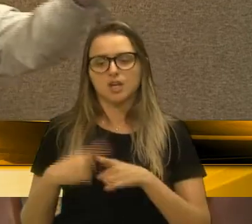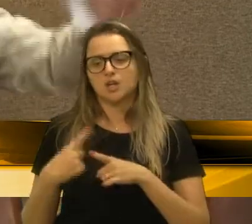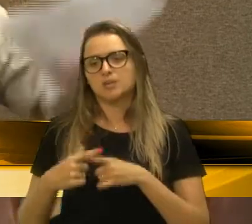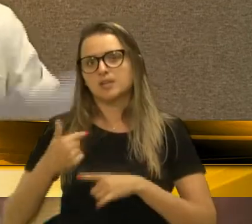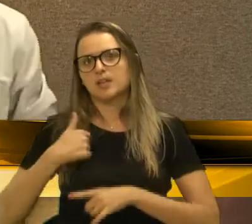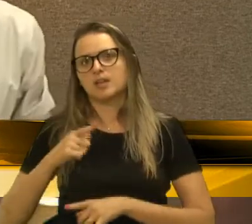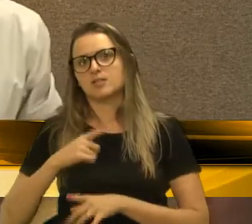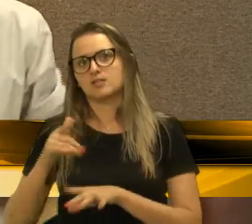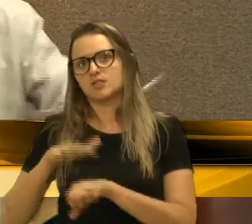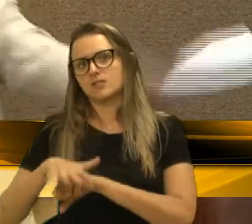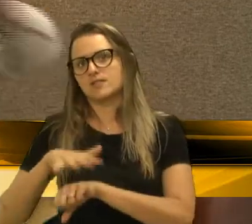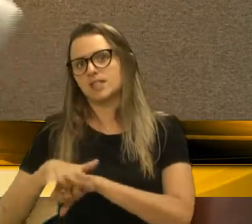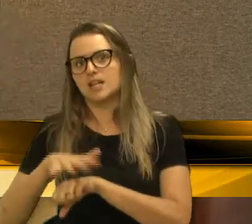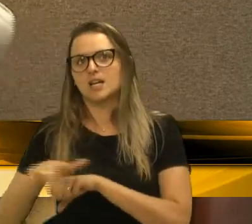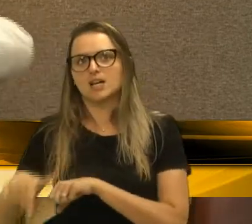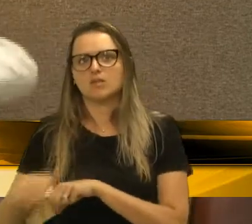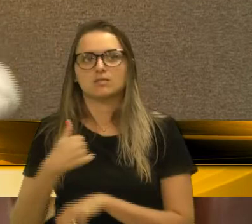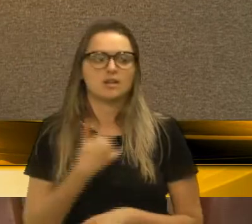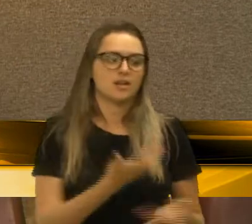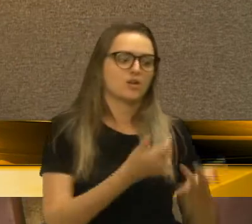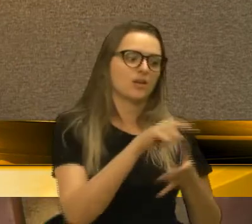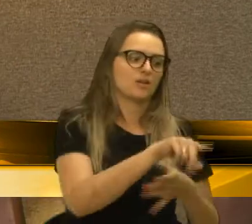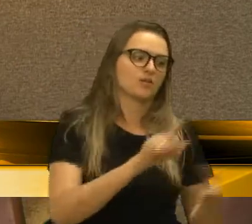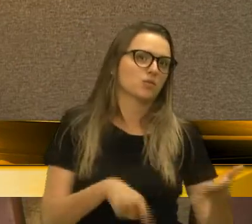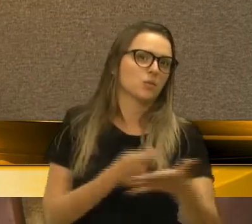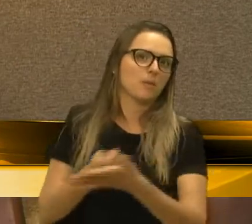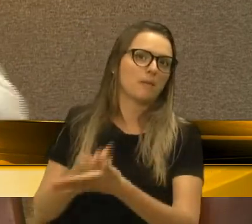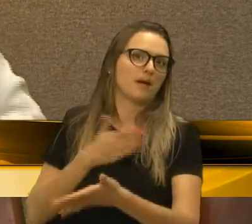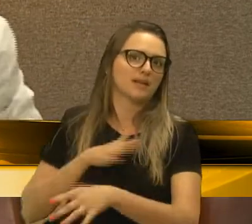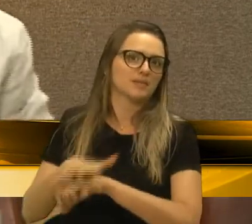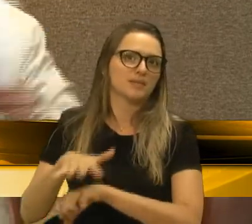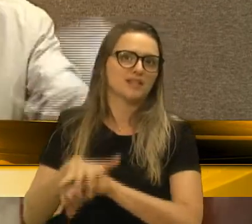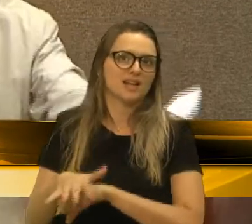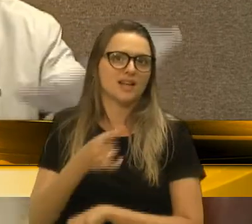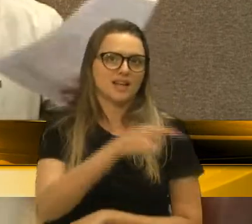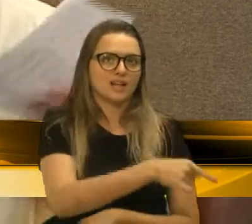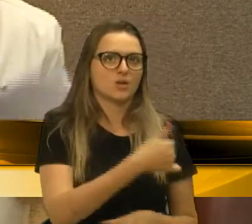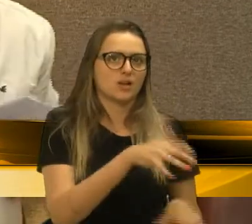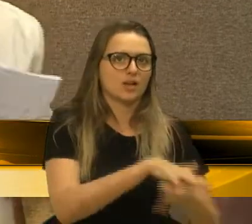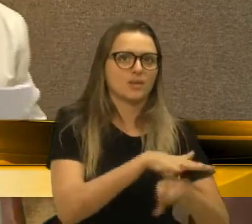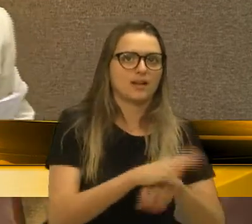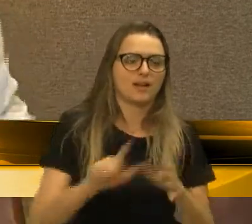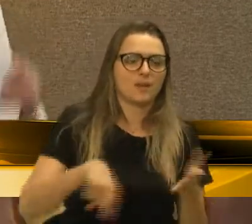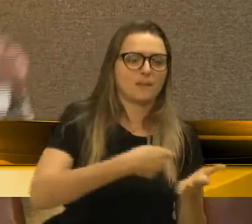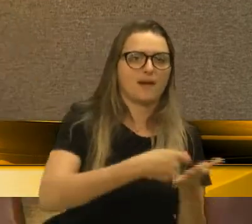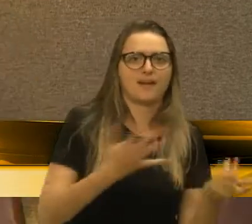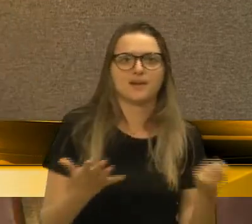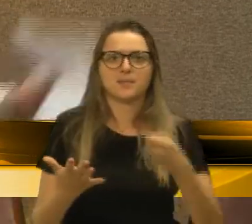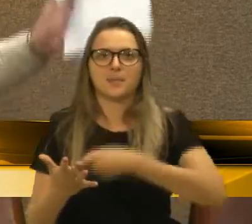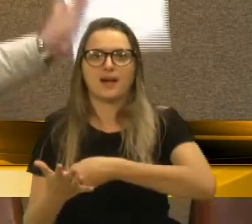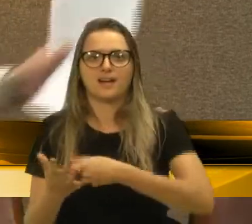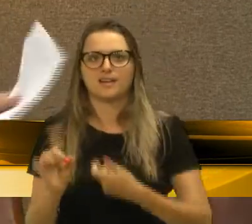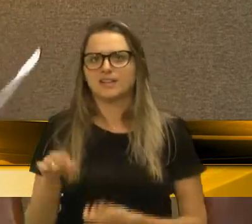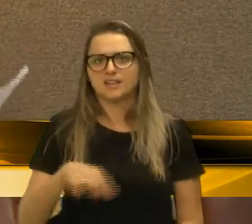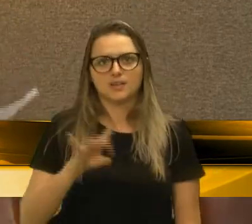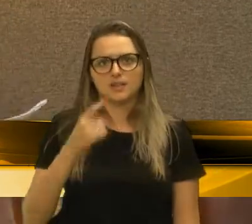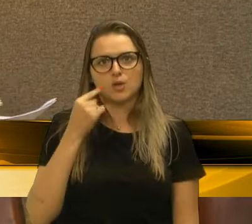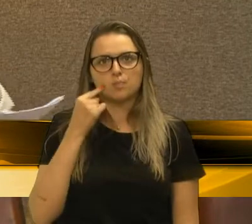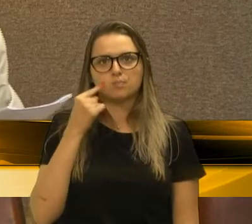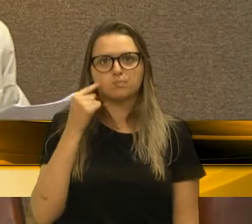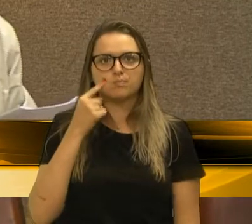tive tantas horas extras, eu quero agora que tu me compense. Eu tive outras horas extras, eu quero que tu me compense. Então não é só pneu com nota